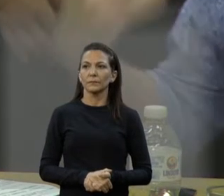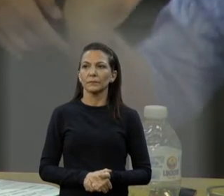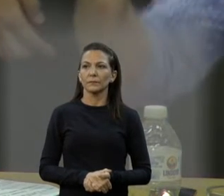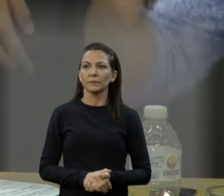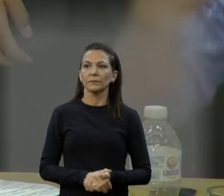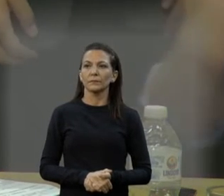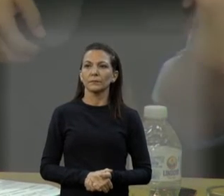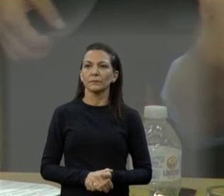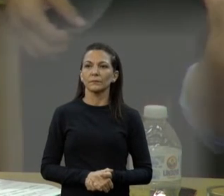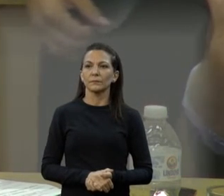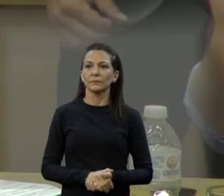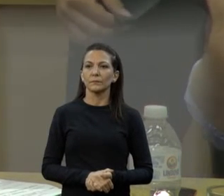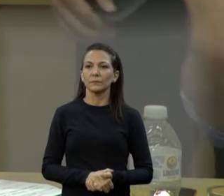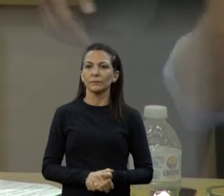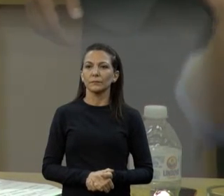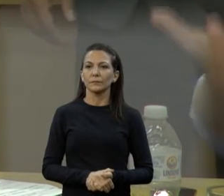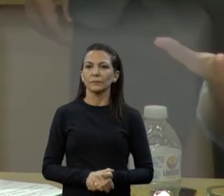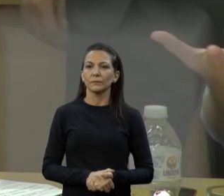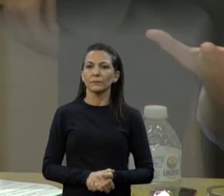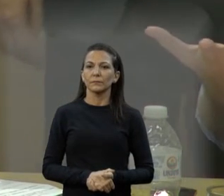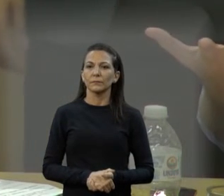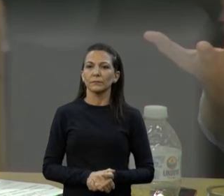E aí